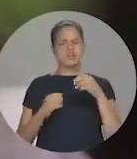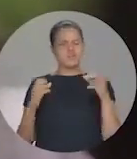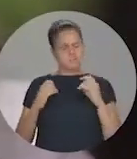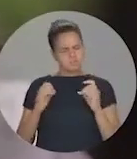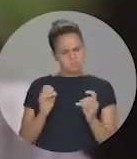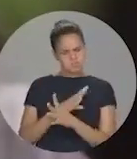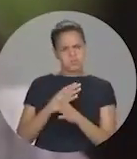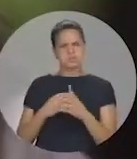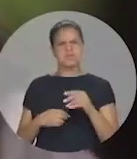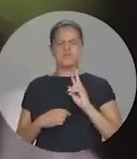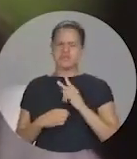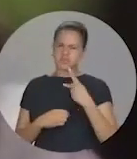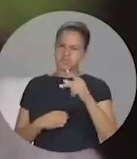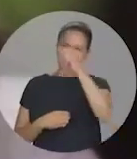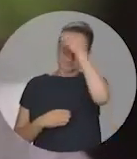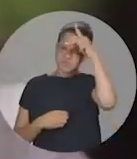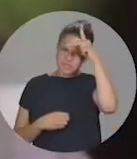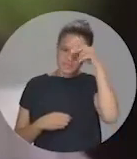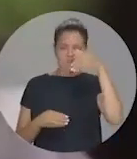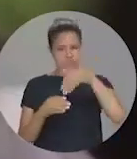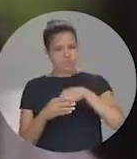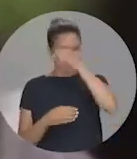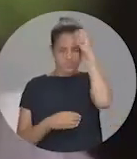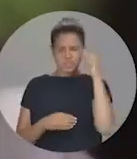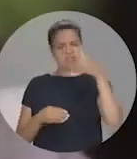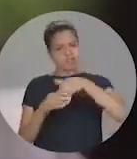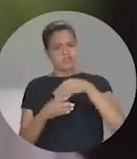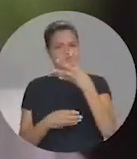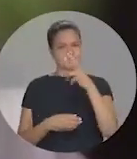estou preparada para ser a sua prefeita. Vote Sheridan,